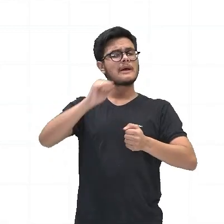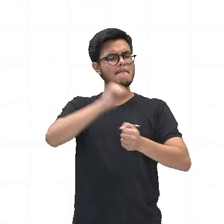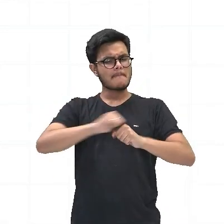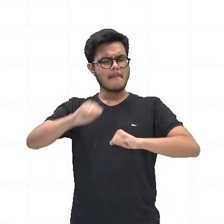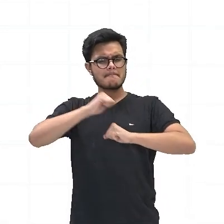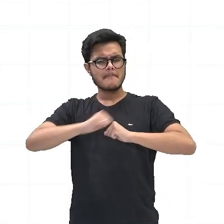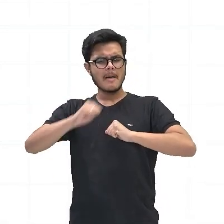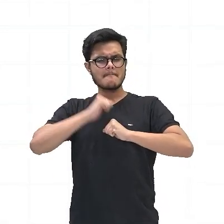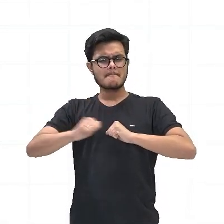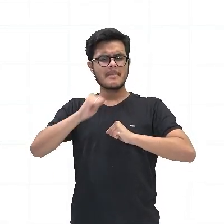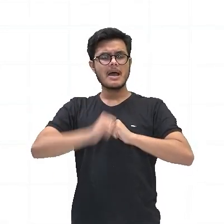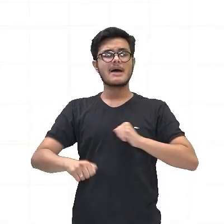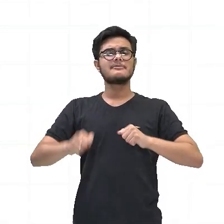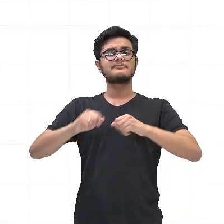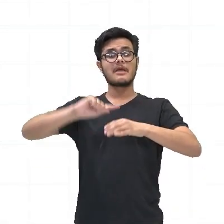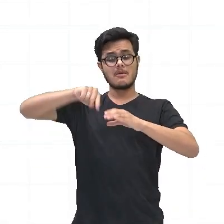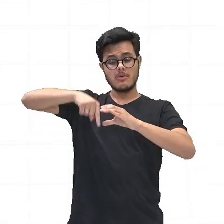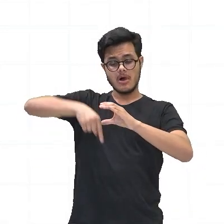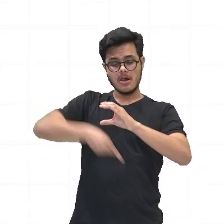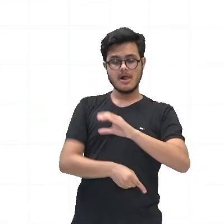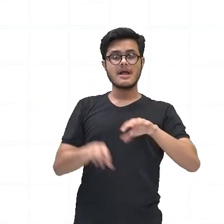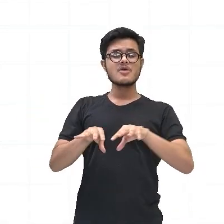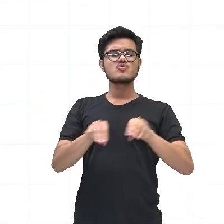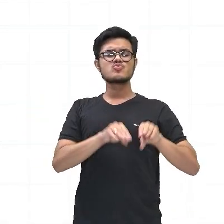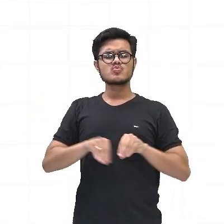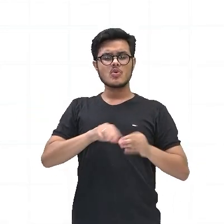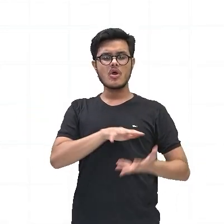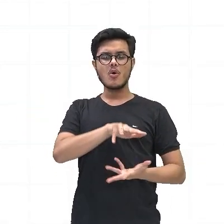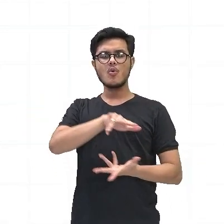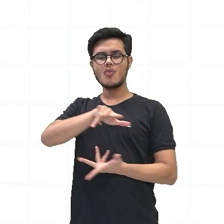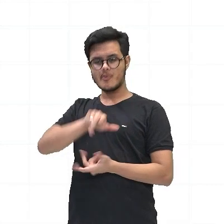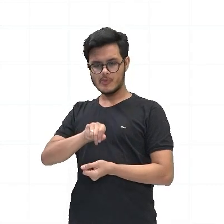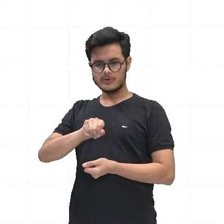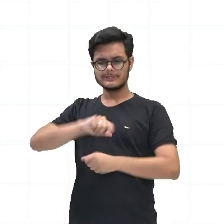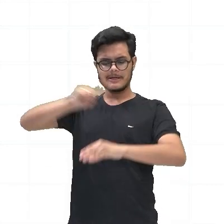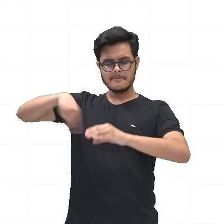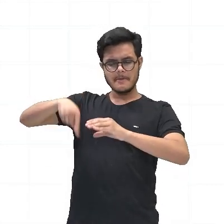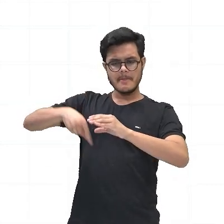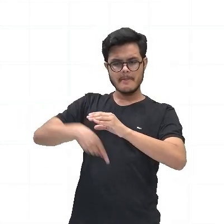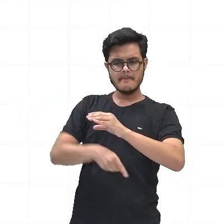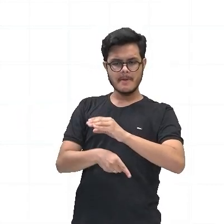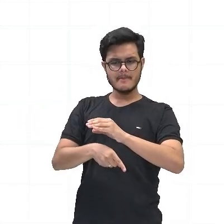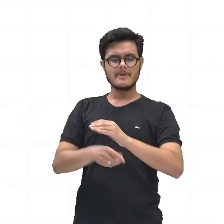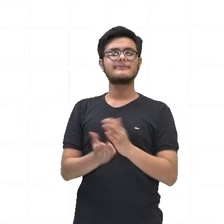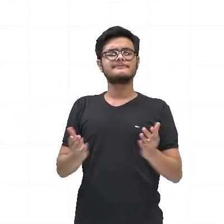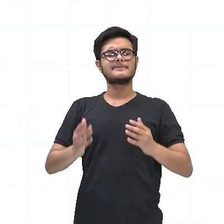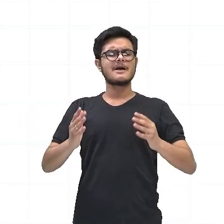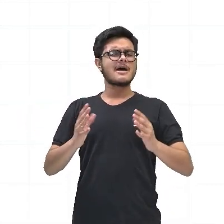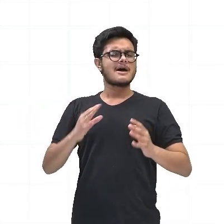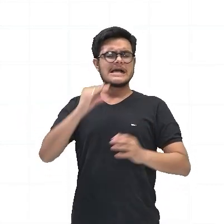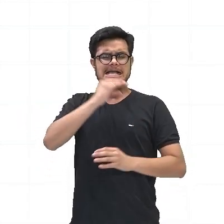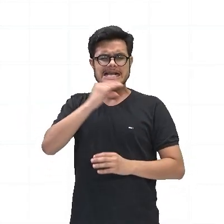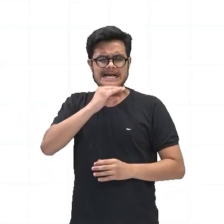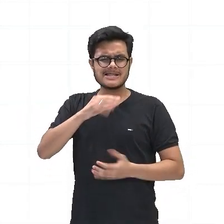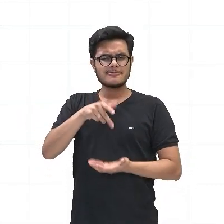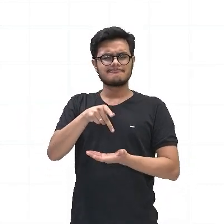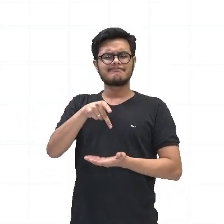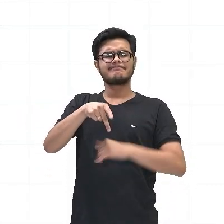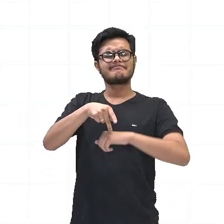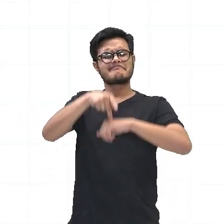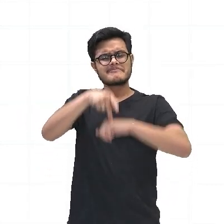gerado no subterrâneo do nosso planeta. Então, vai ser gerado ali sob condições de calor, de pressão,